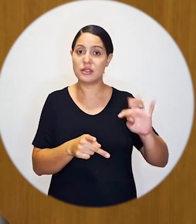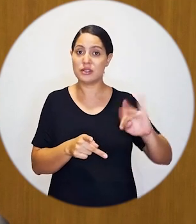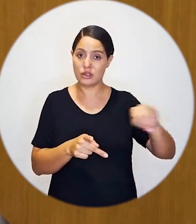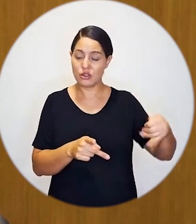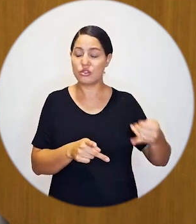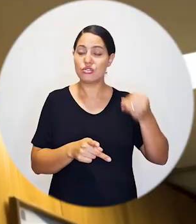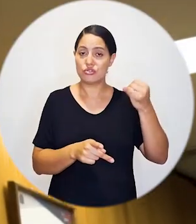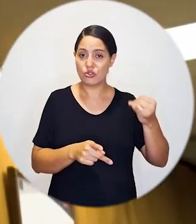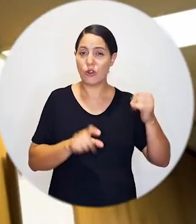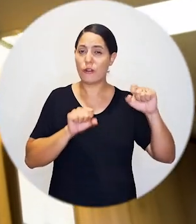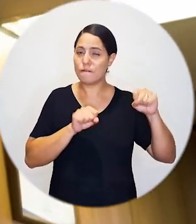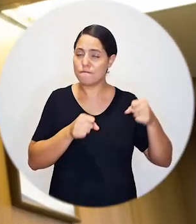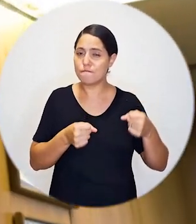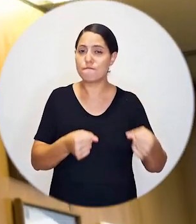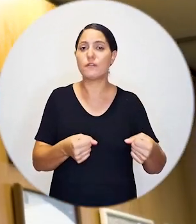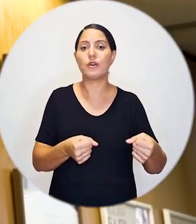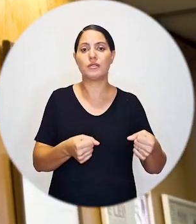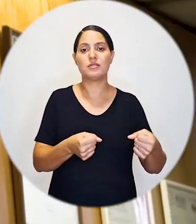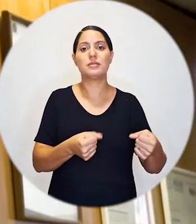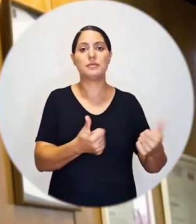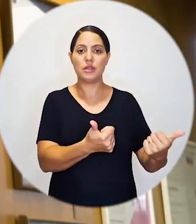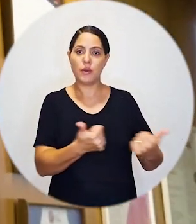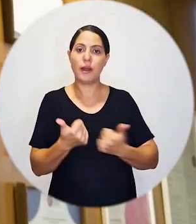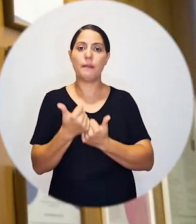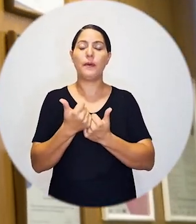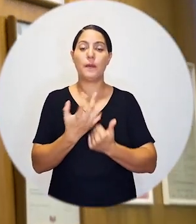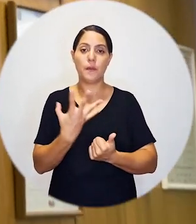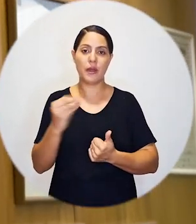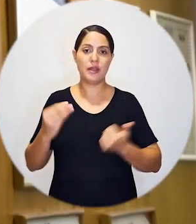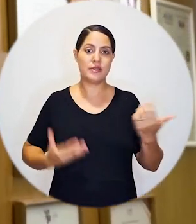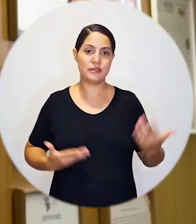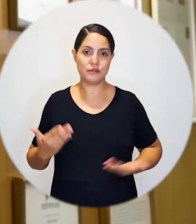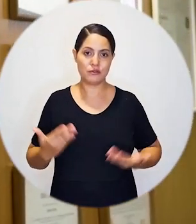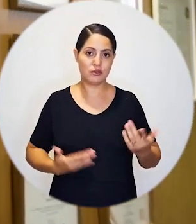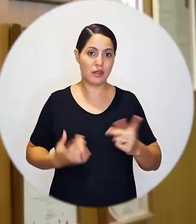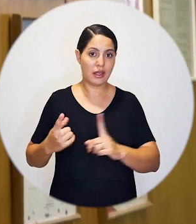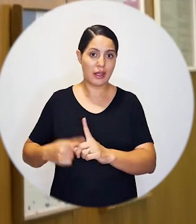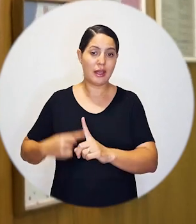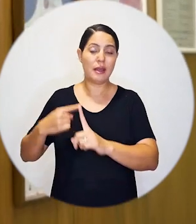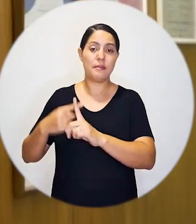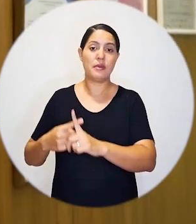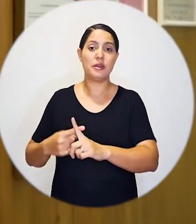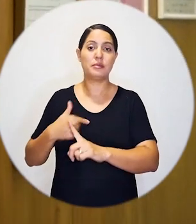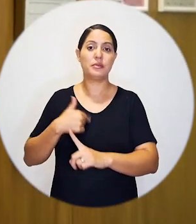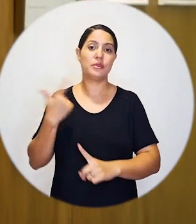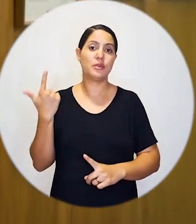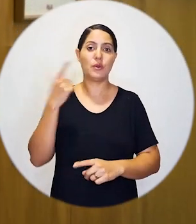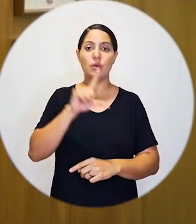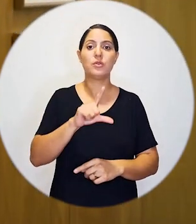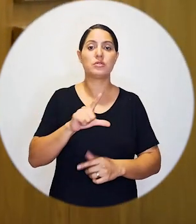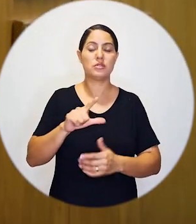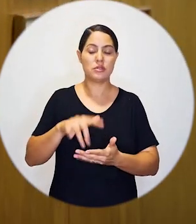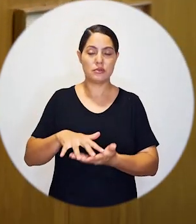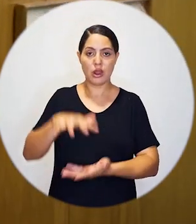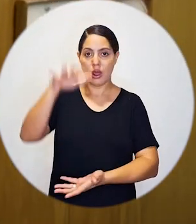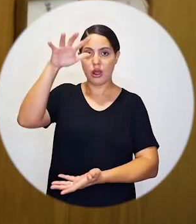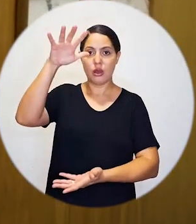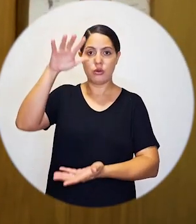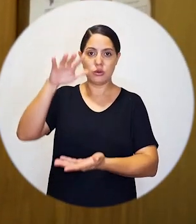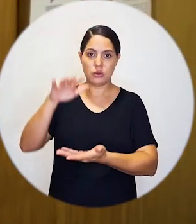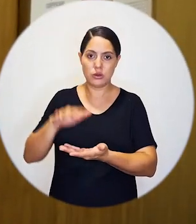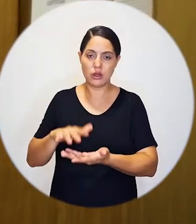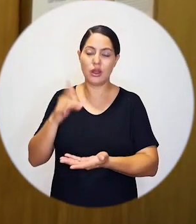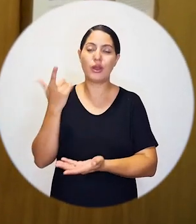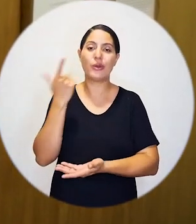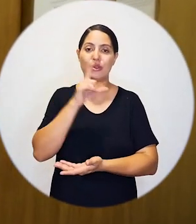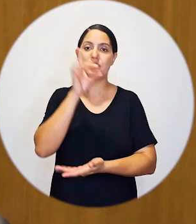meu gabinete, me deu 40 funcionários altamente qualificados a mais para que eu pudesse diminuir o acervo. O que de